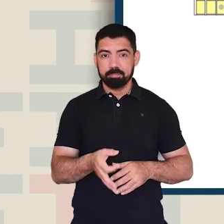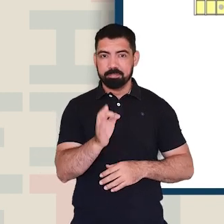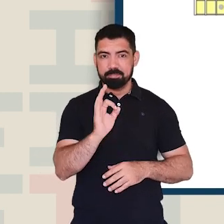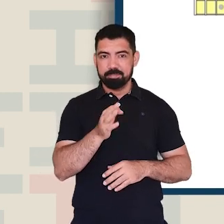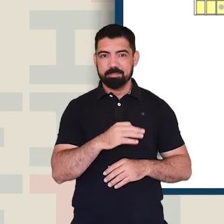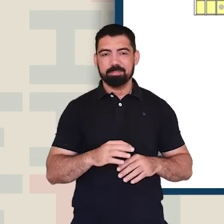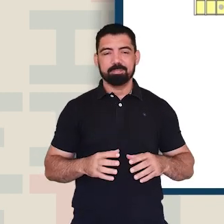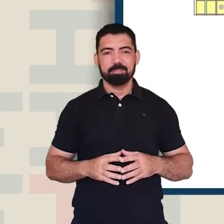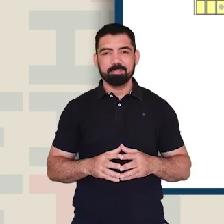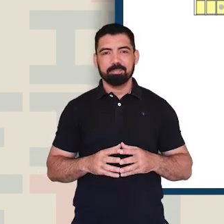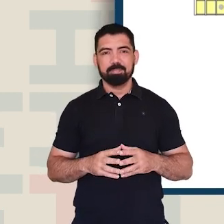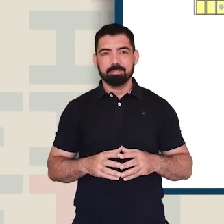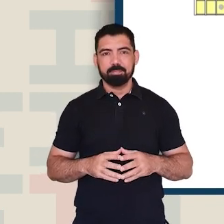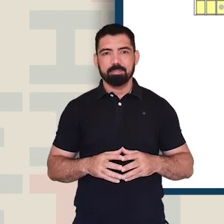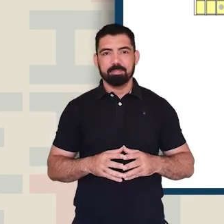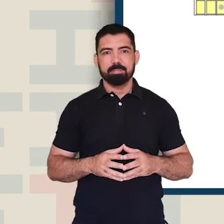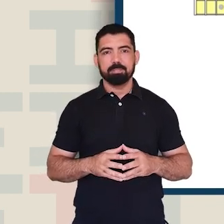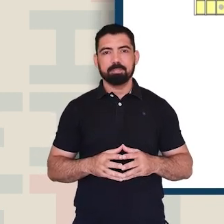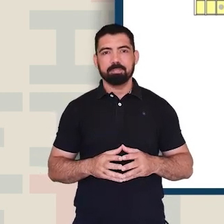né?